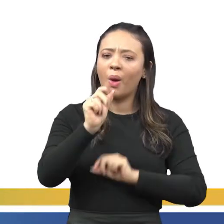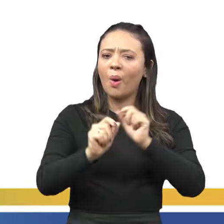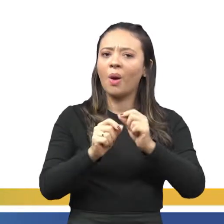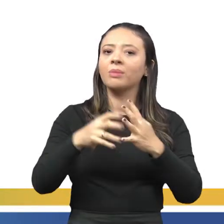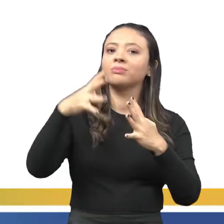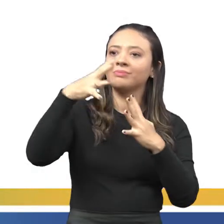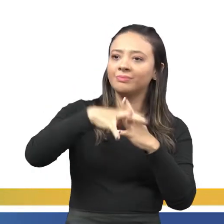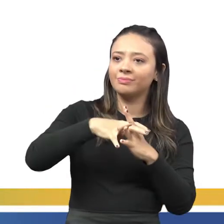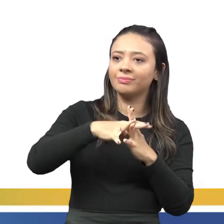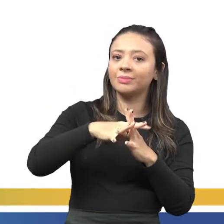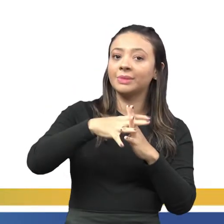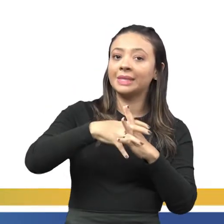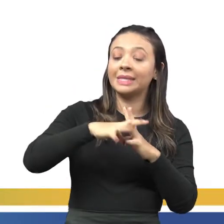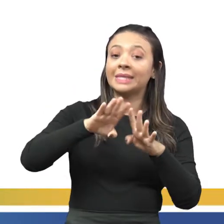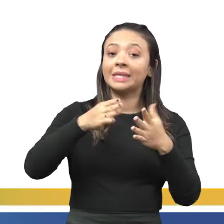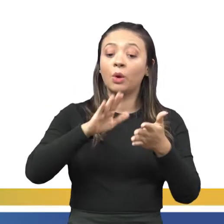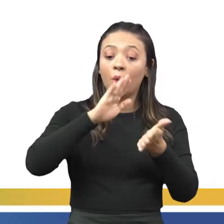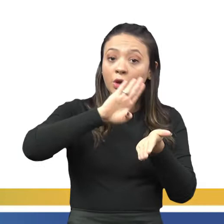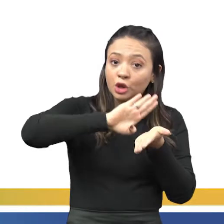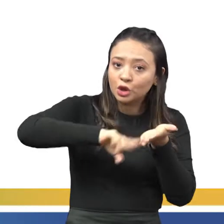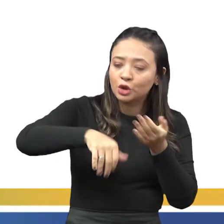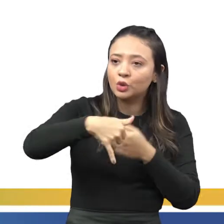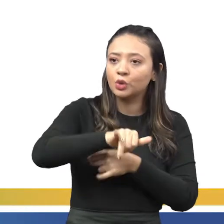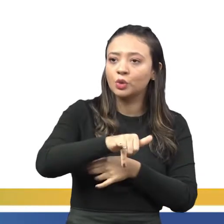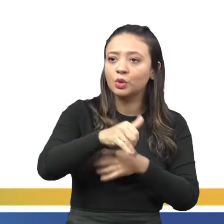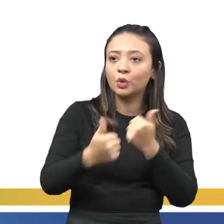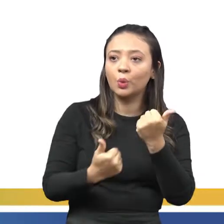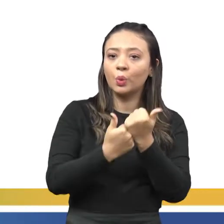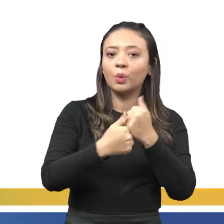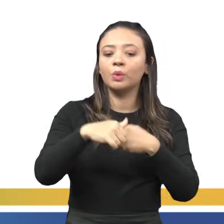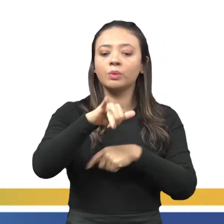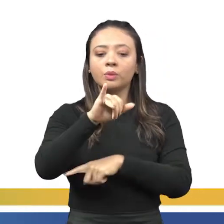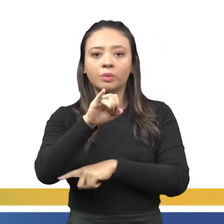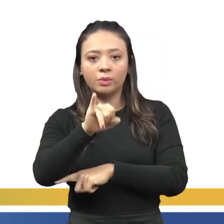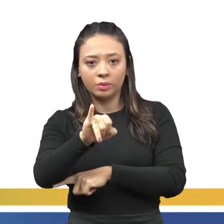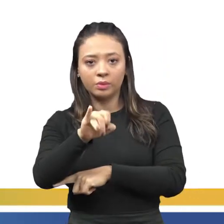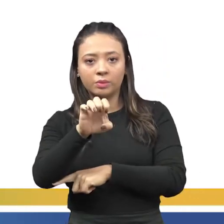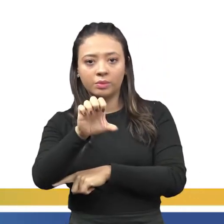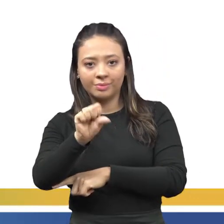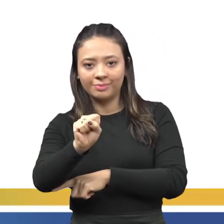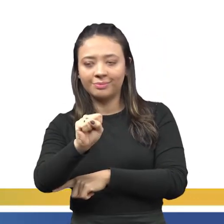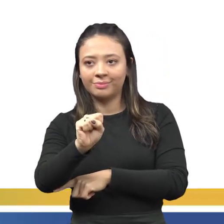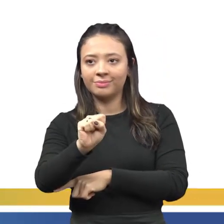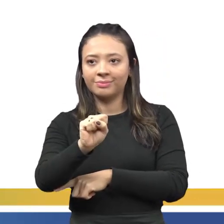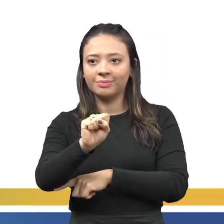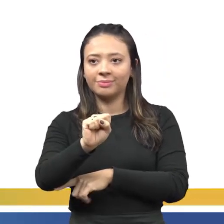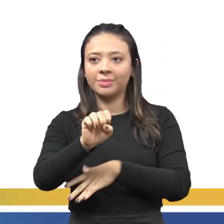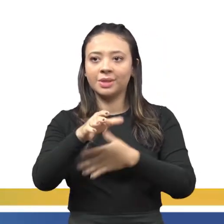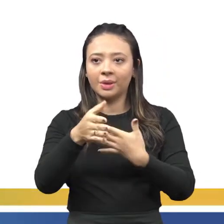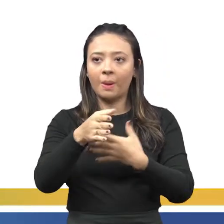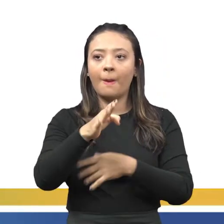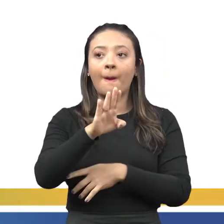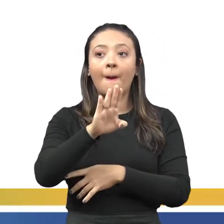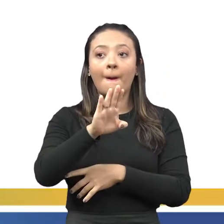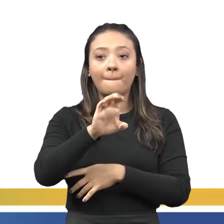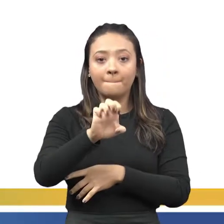Então, nesse caso, você tira o Y e acrescenta o IES para fazer o plural. Então, fica